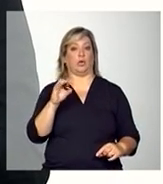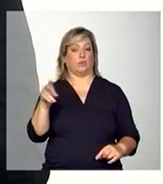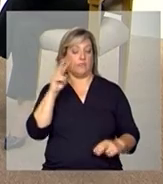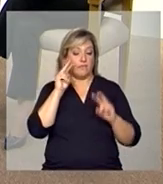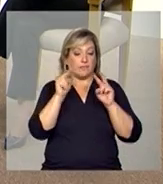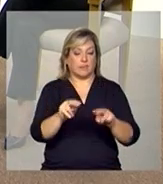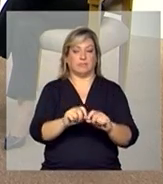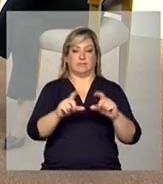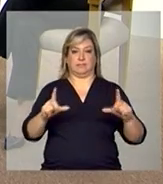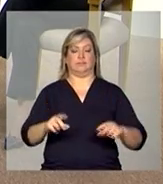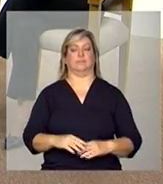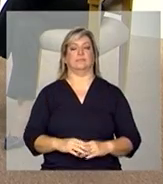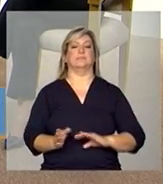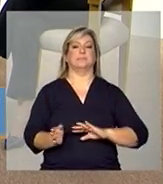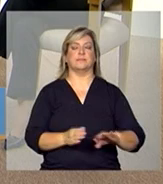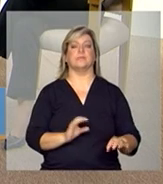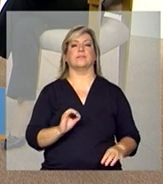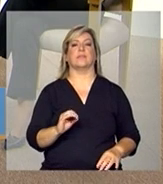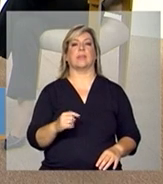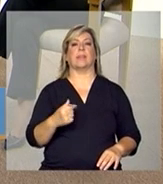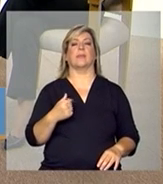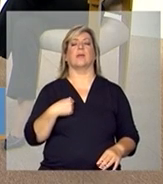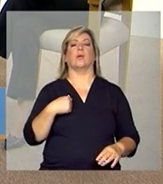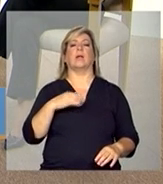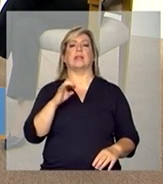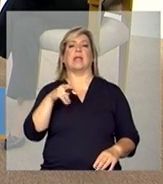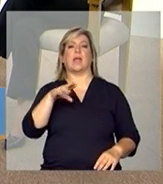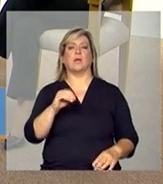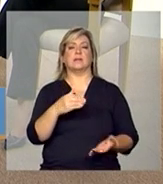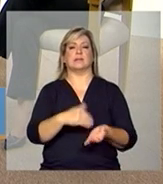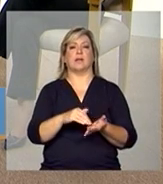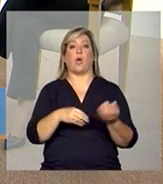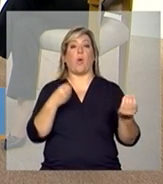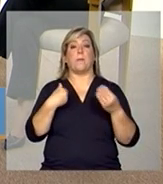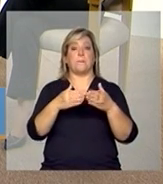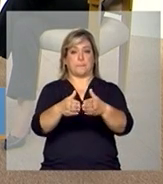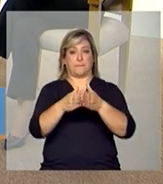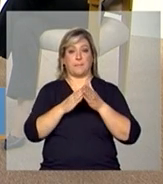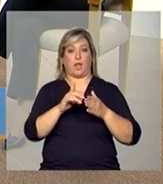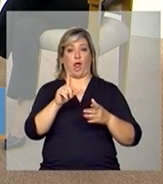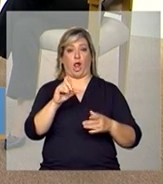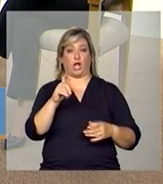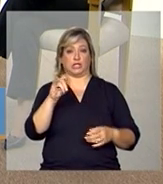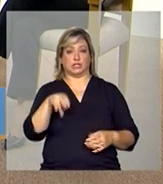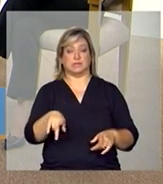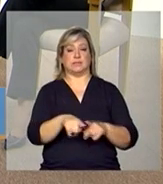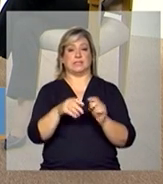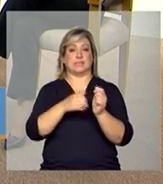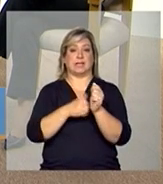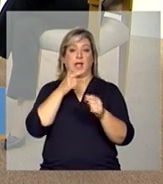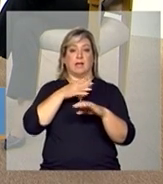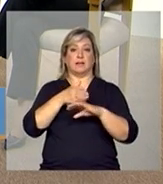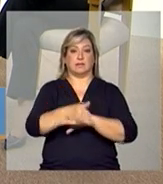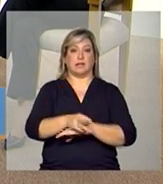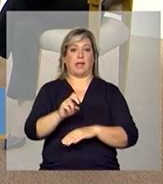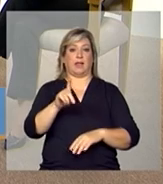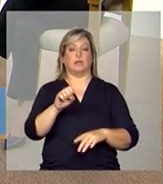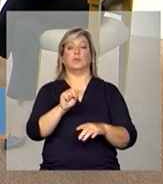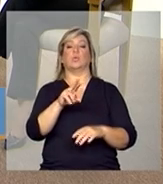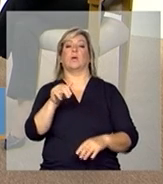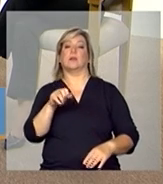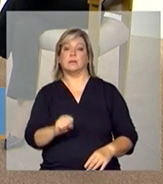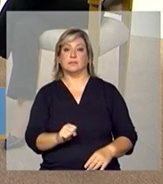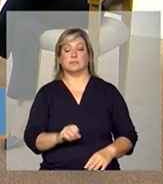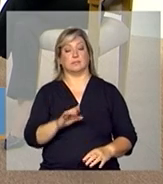perfeito sou o técnico da secretaria como devo solicitar login e senha de acesso aos sistemas da rede suas